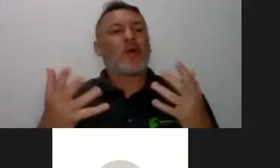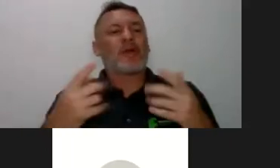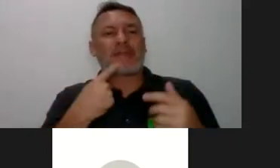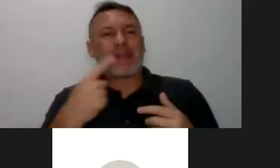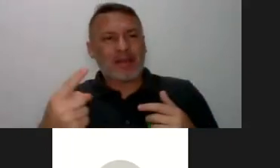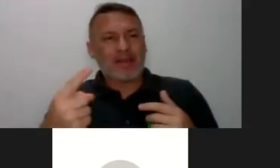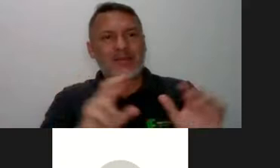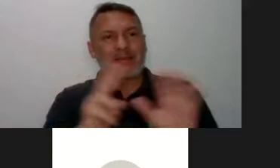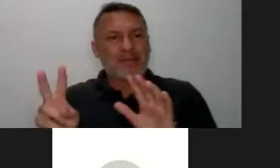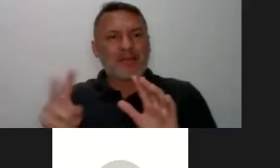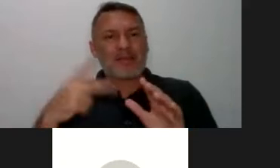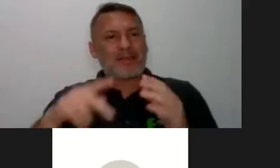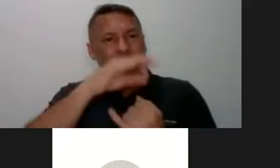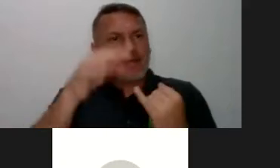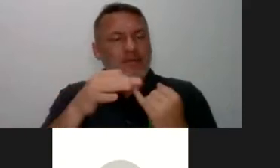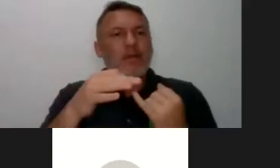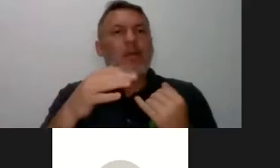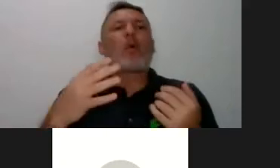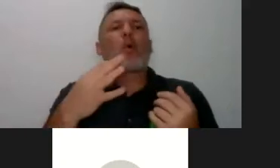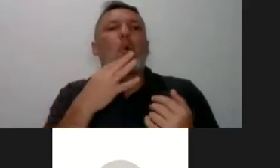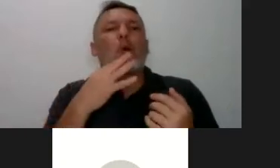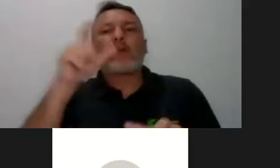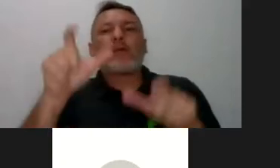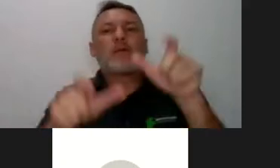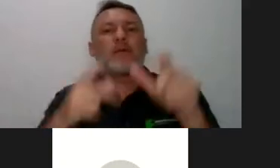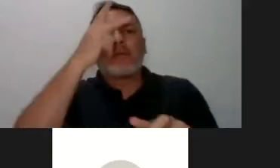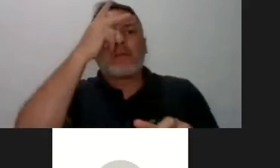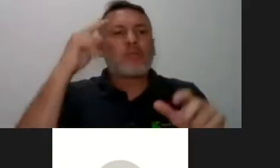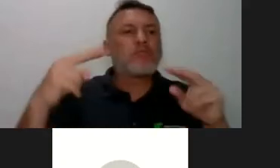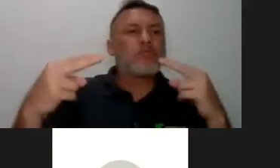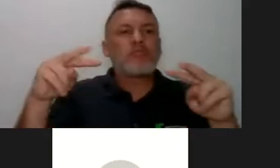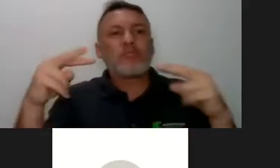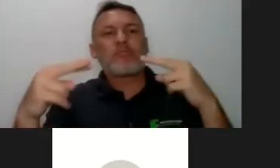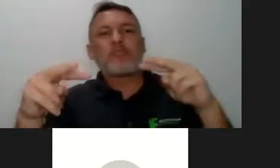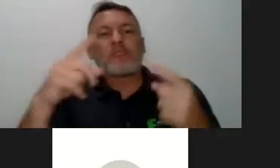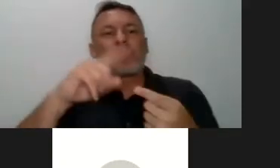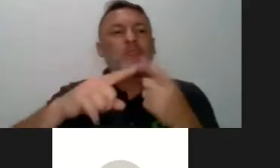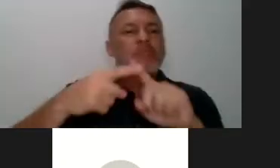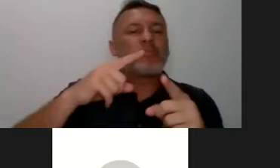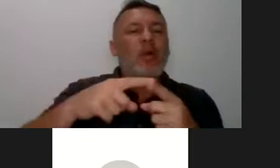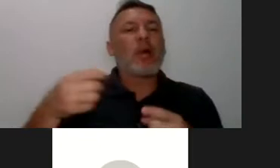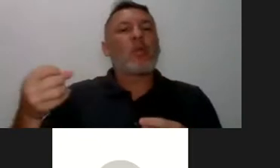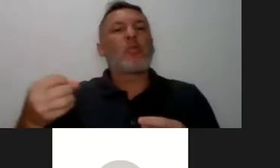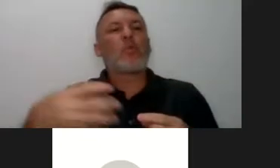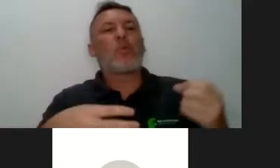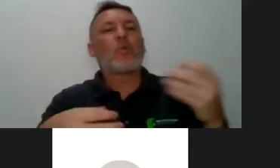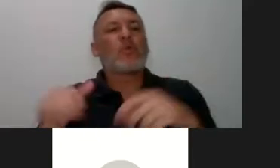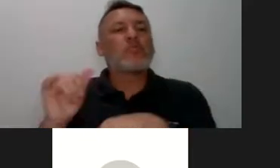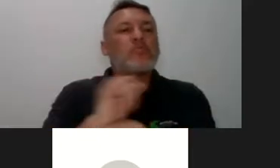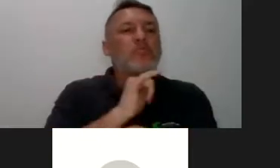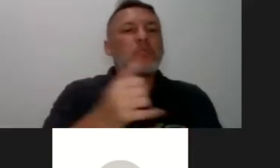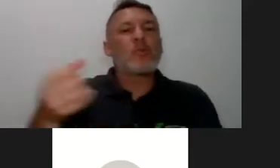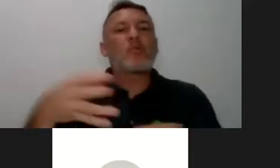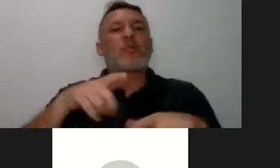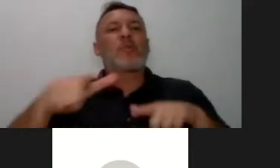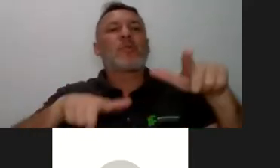conhecer, que a nossa comunidade se conhecesse melhor e assim impulsionasse novas possibilidades para o próximo ano de